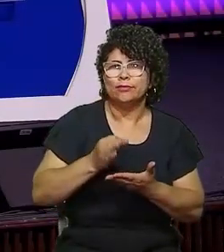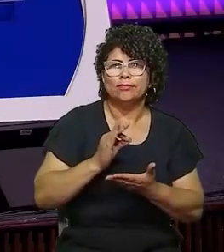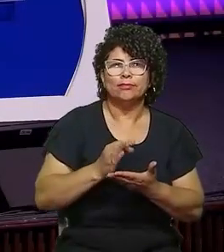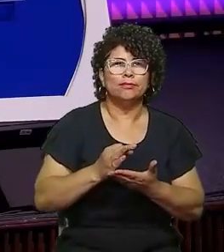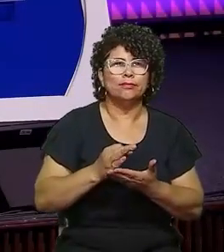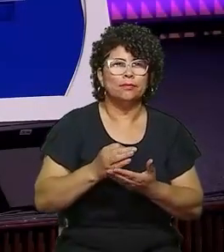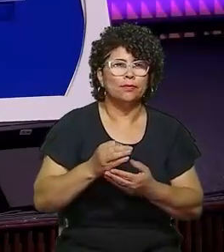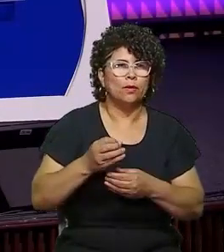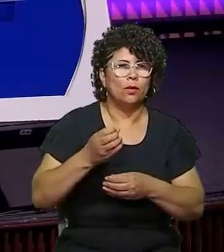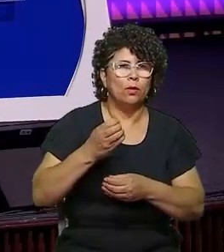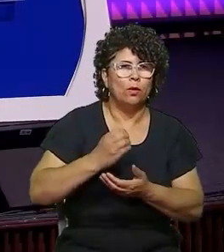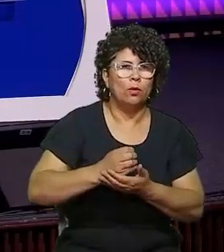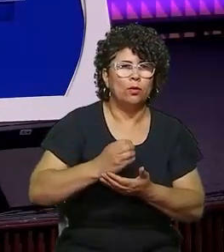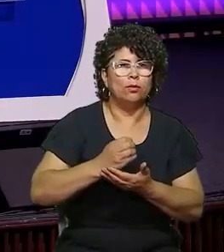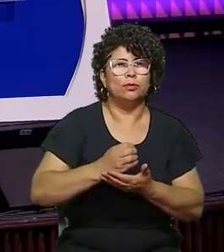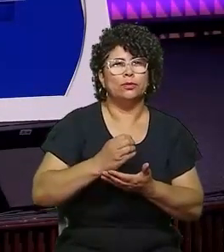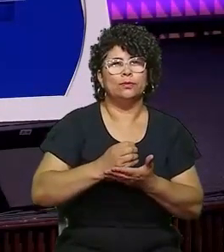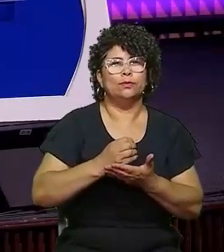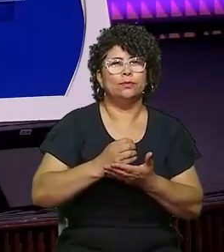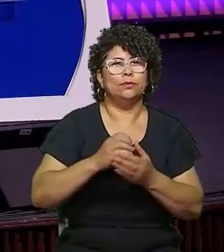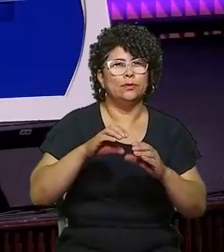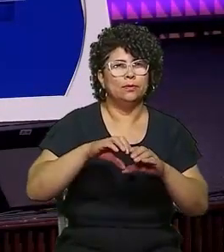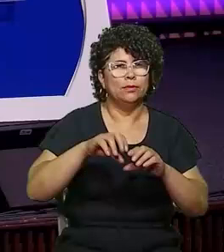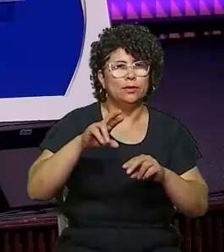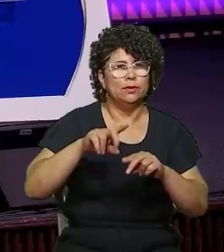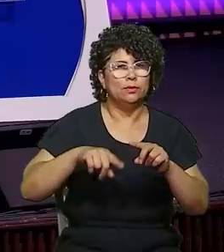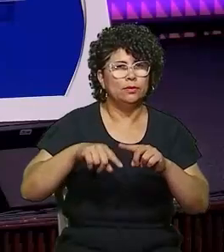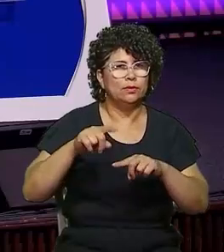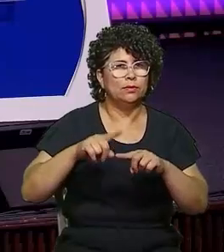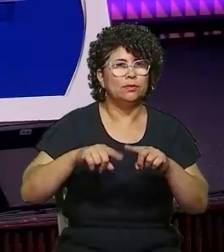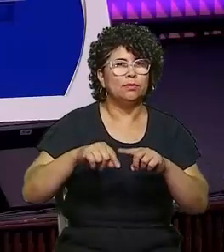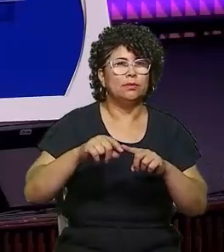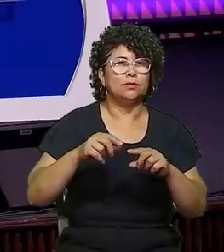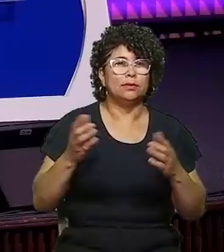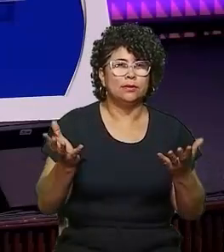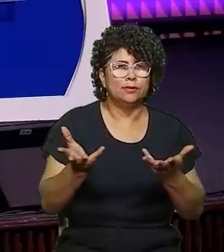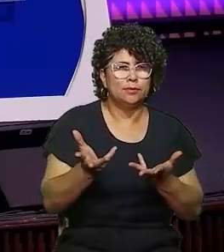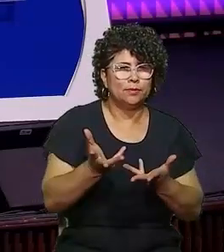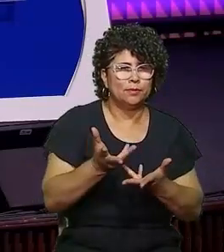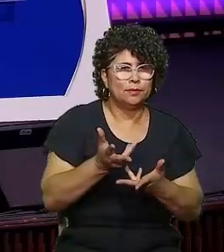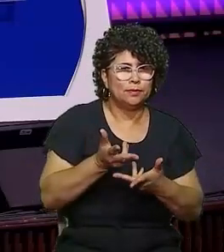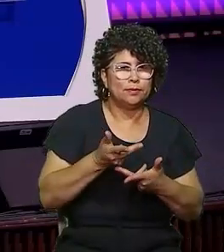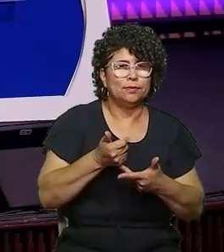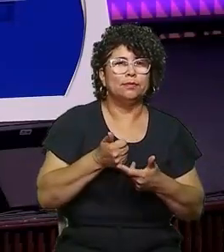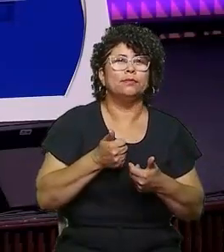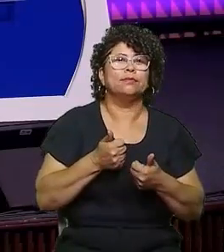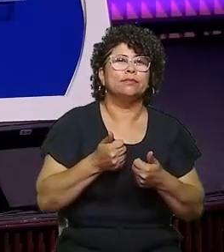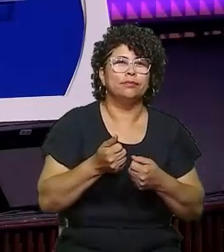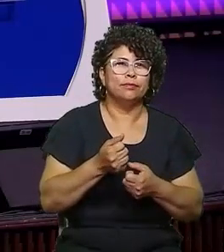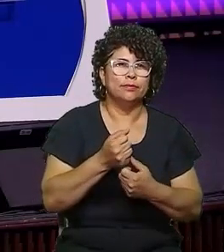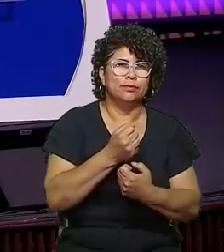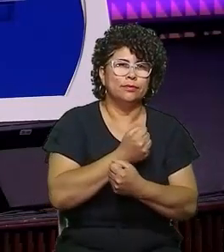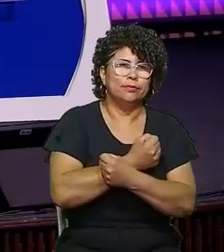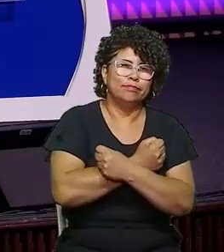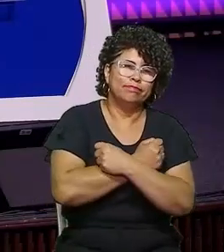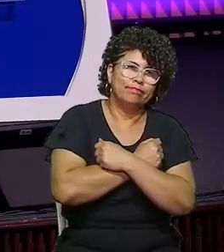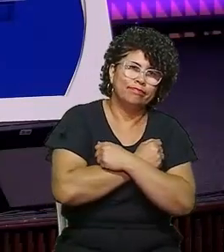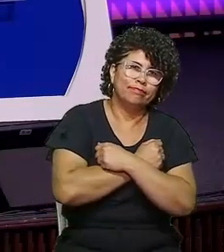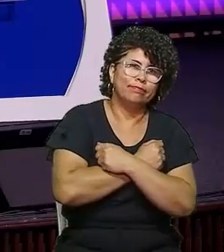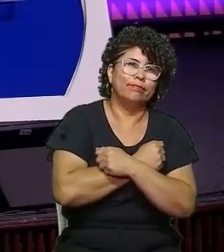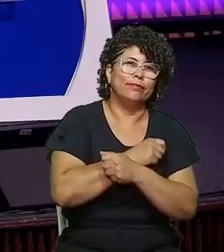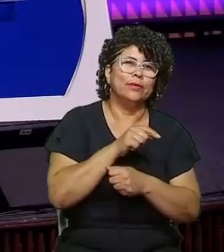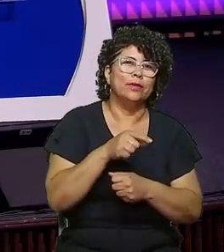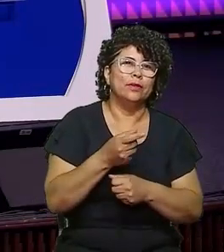cômoda. Foi muito emocionante, assim, você nos abraçou aí, e aí abraçando, recebendo o abraço do neto, a gente está recebendo de toda a